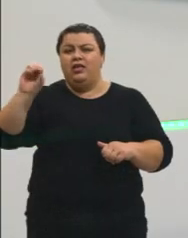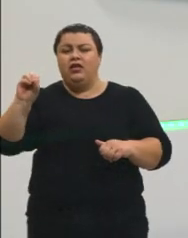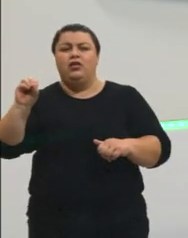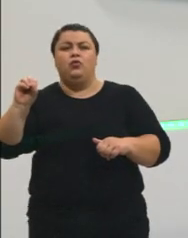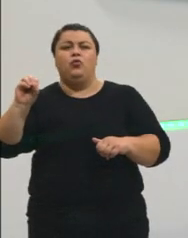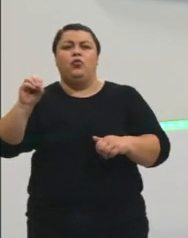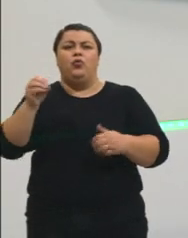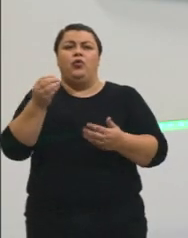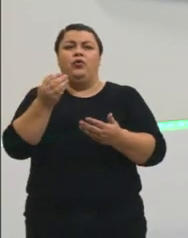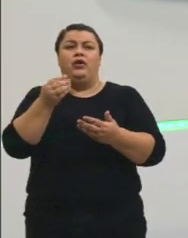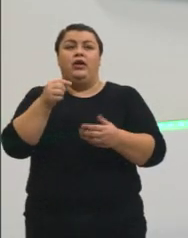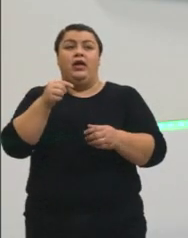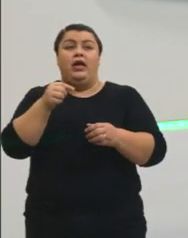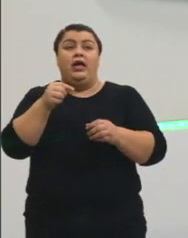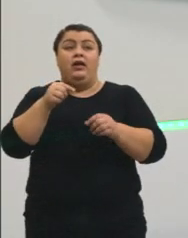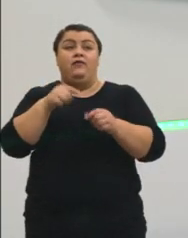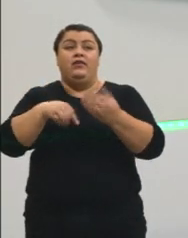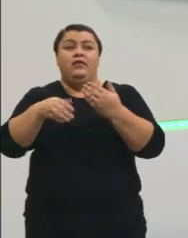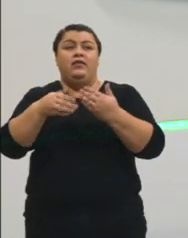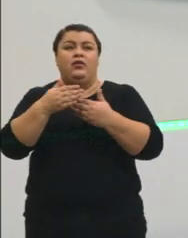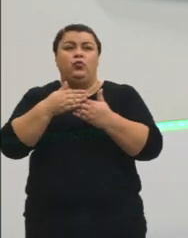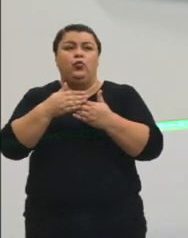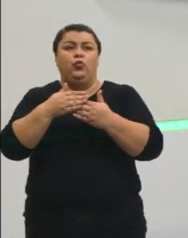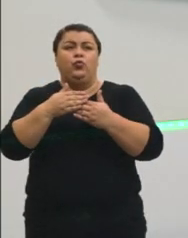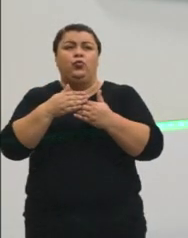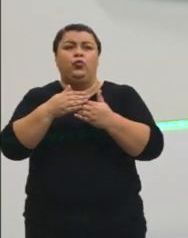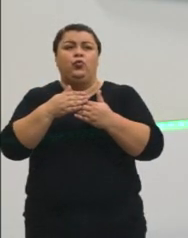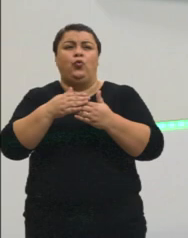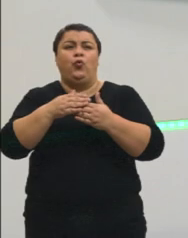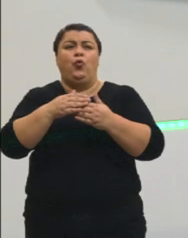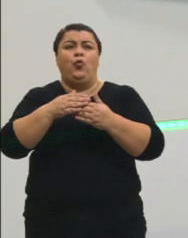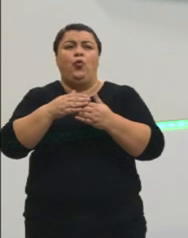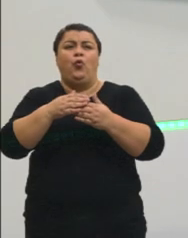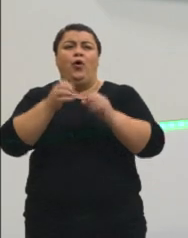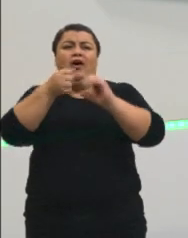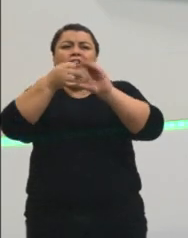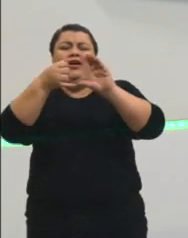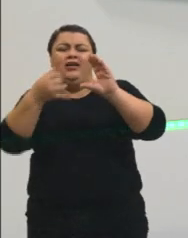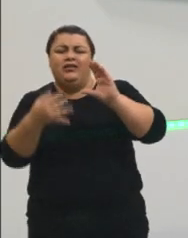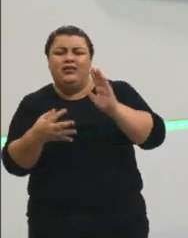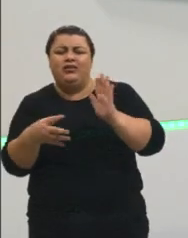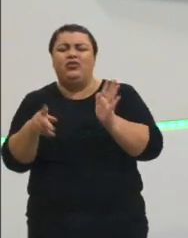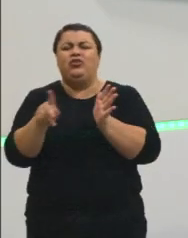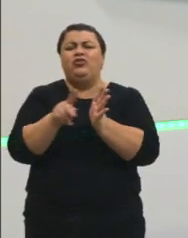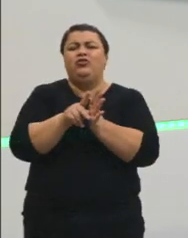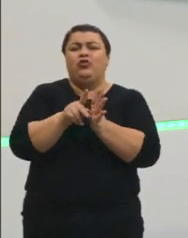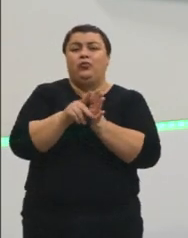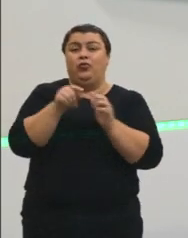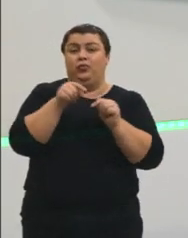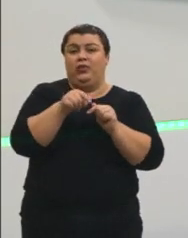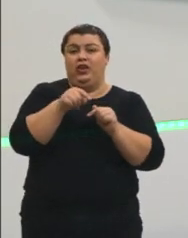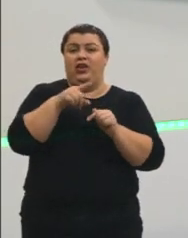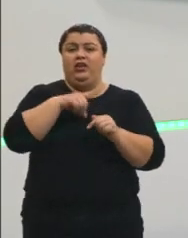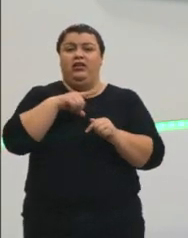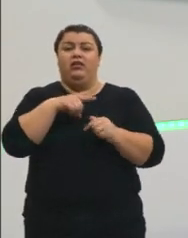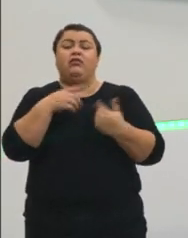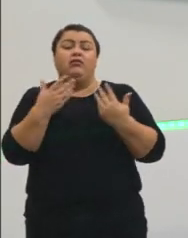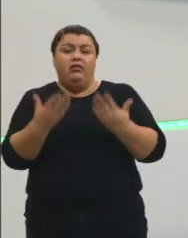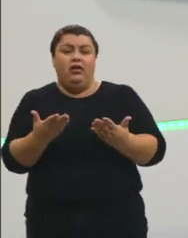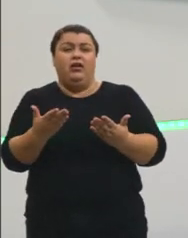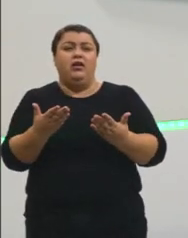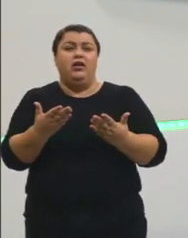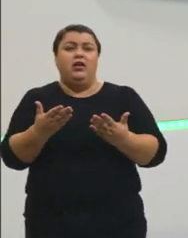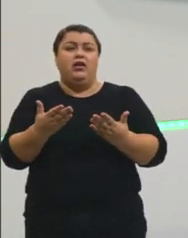característica do nosso substantivo que vai nos dizer né como é que ele funciona que características eles tem